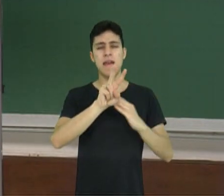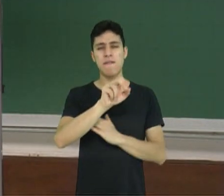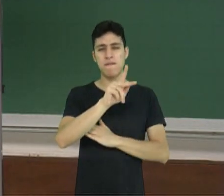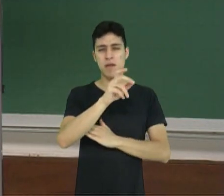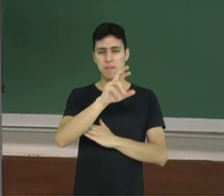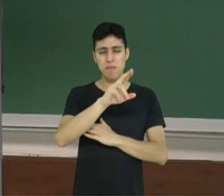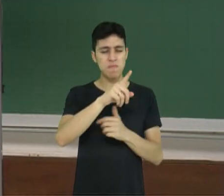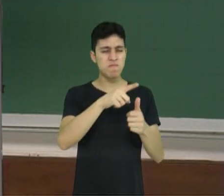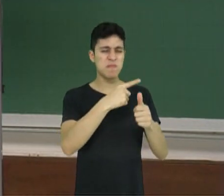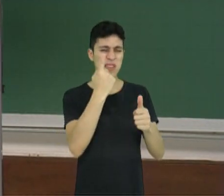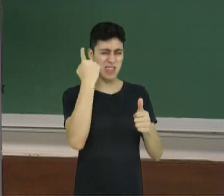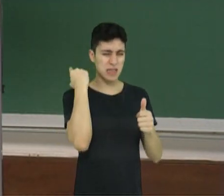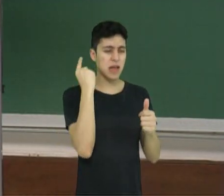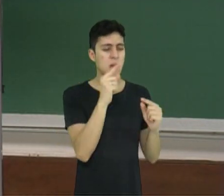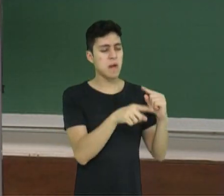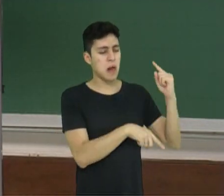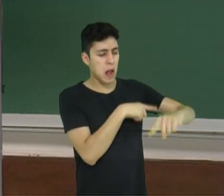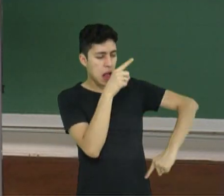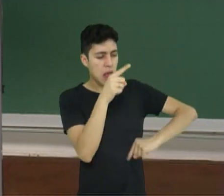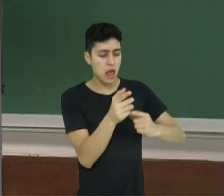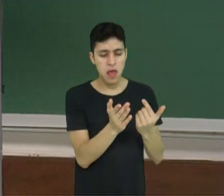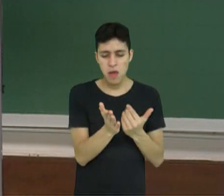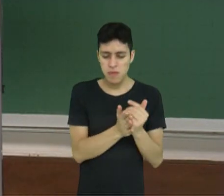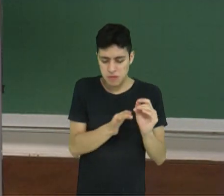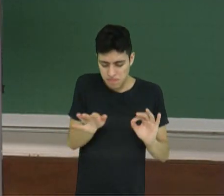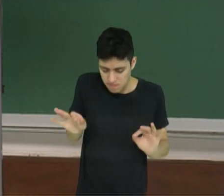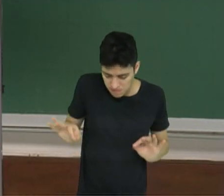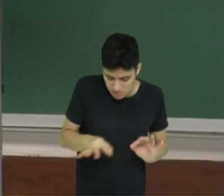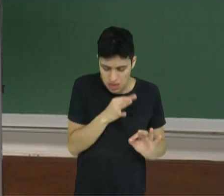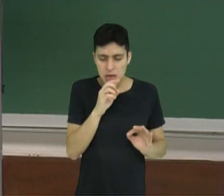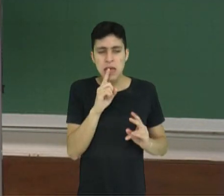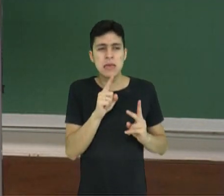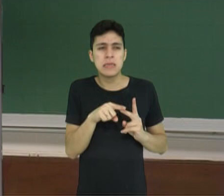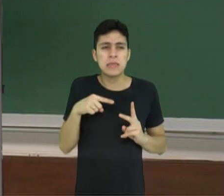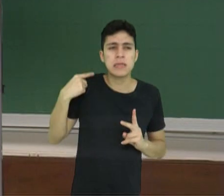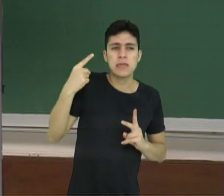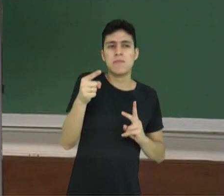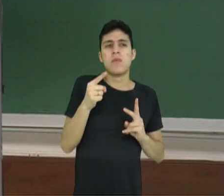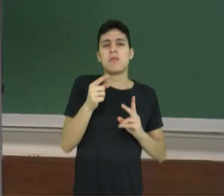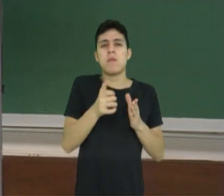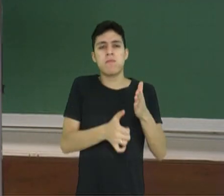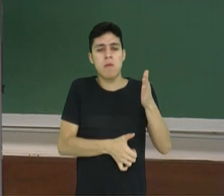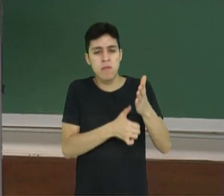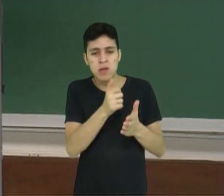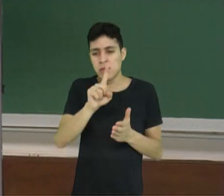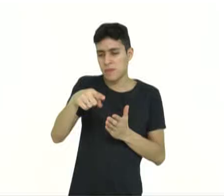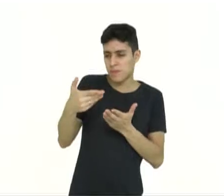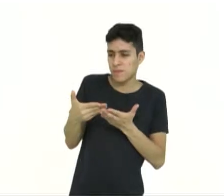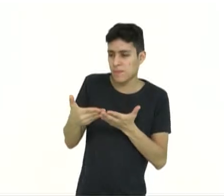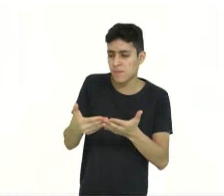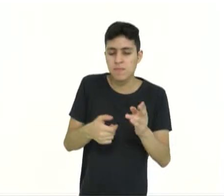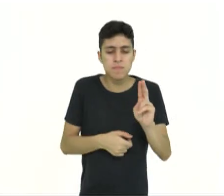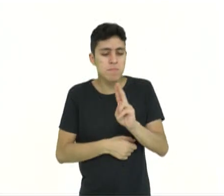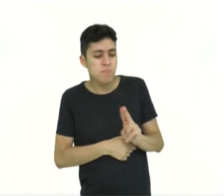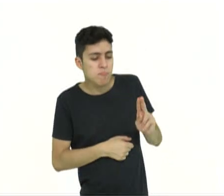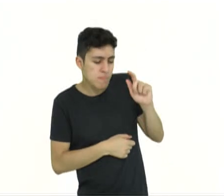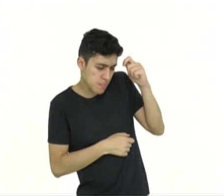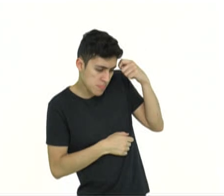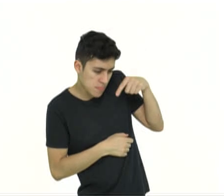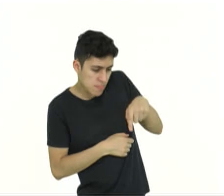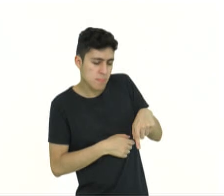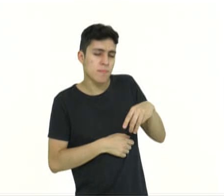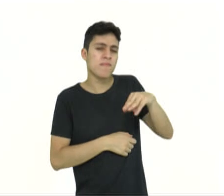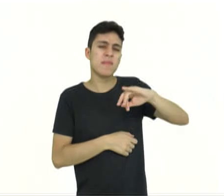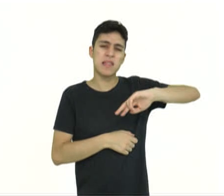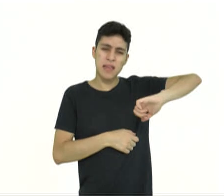de vestuário. Depois surgiram locomotivas, barcos a vapor, né, utilizando o carvão mineral como fonte